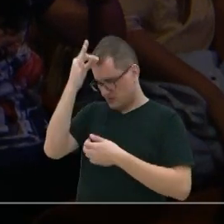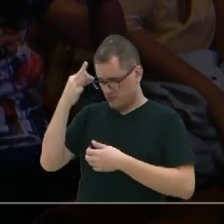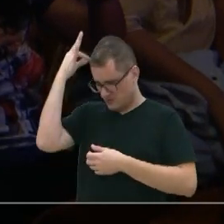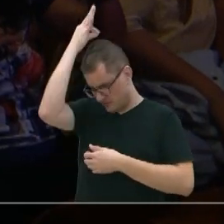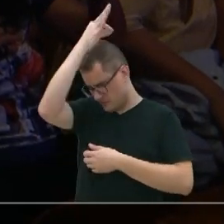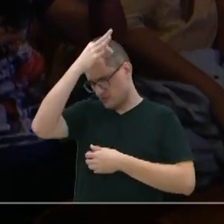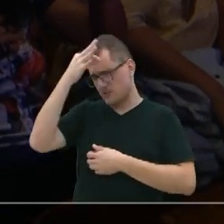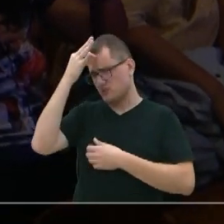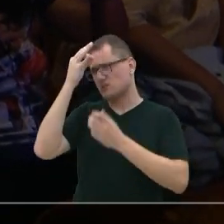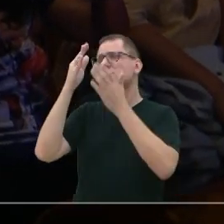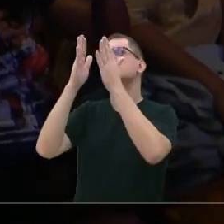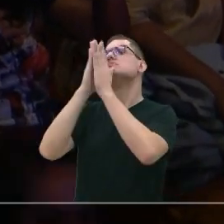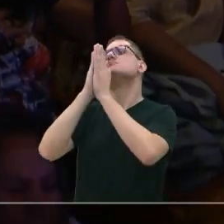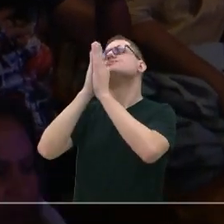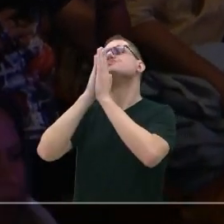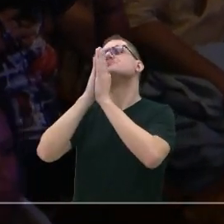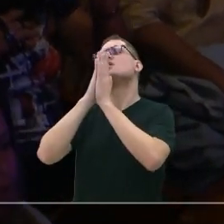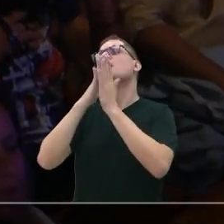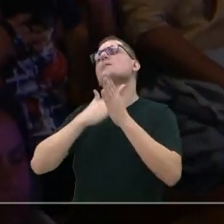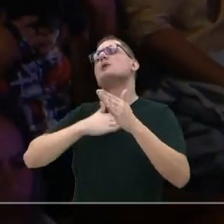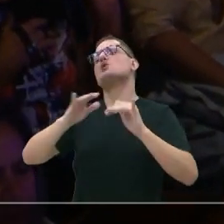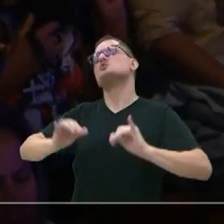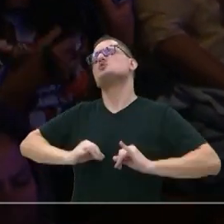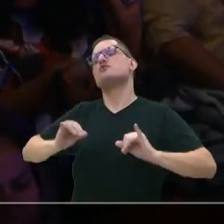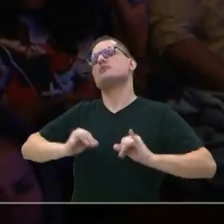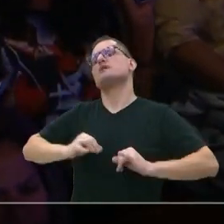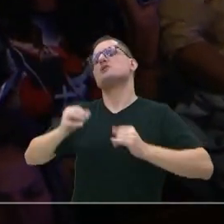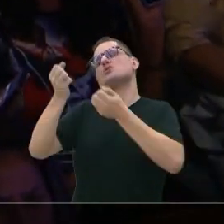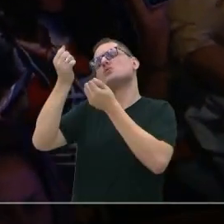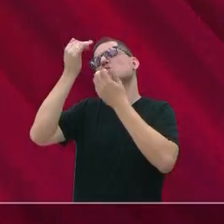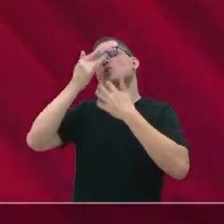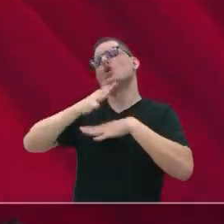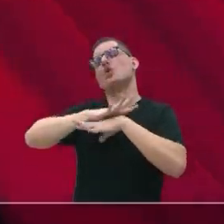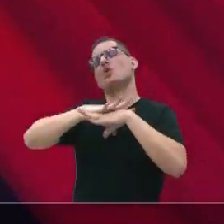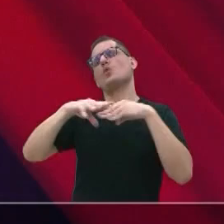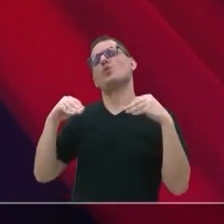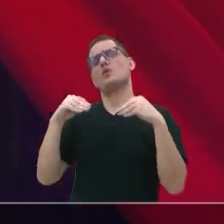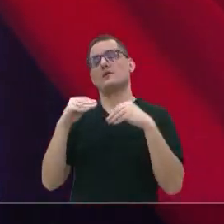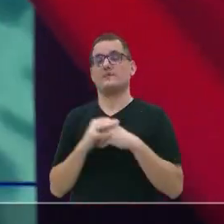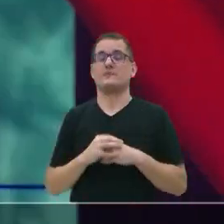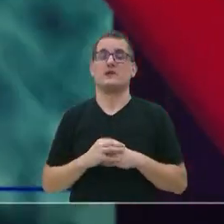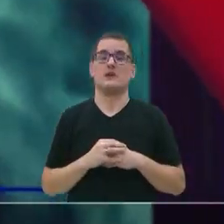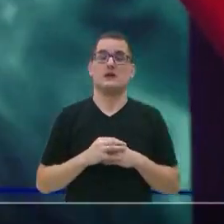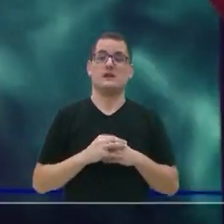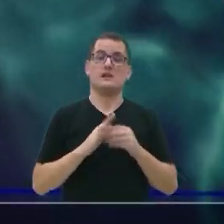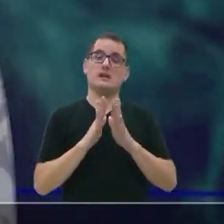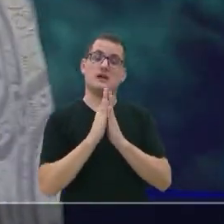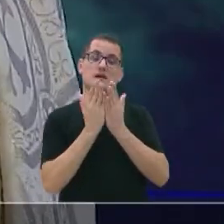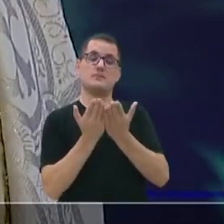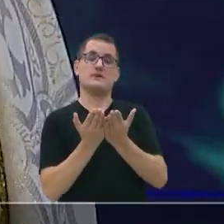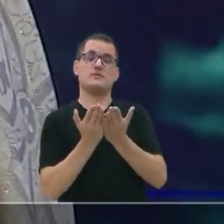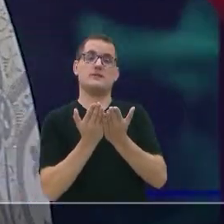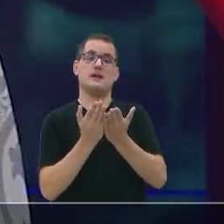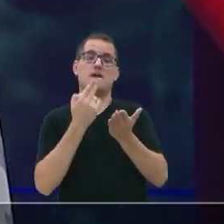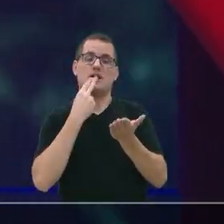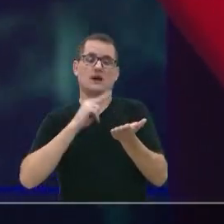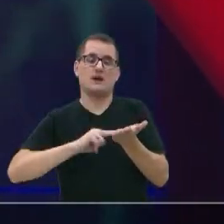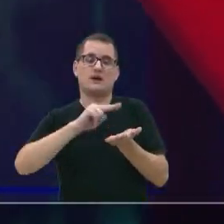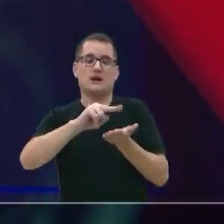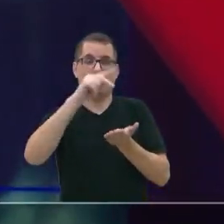cure o meu sofrimento. E a carta de São Tiago nos ensina isso,